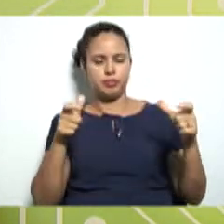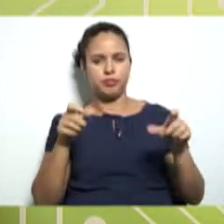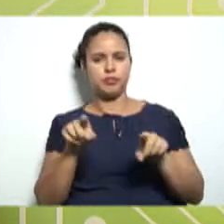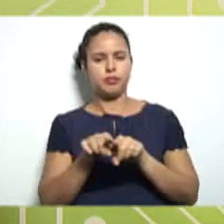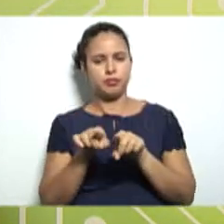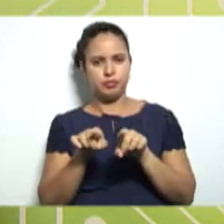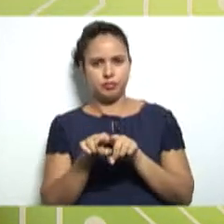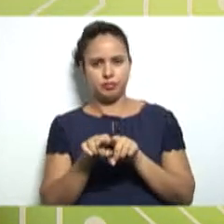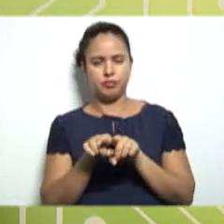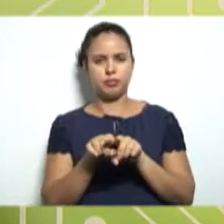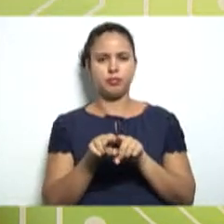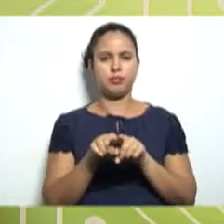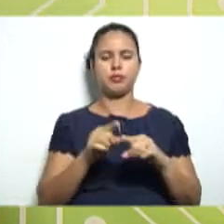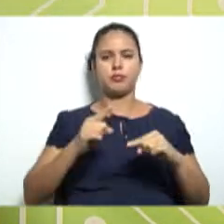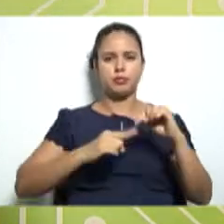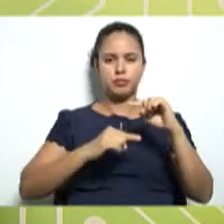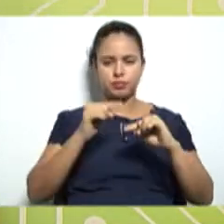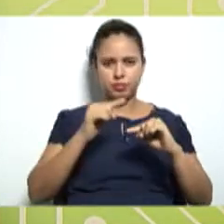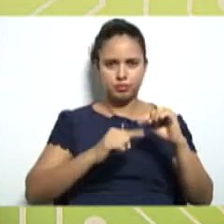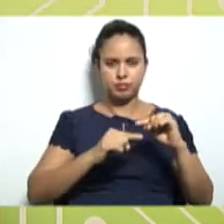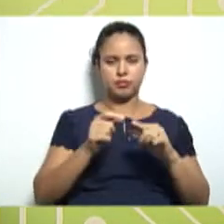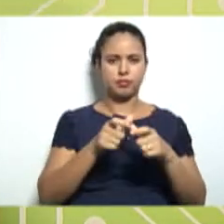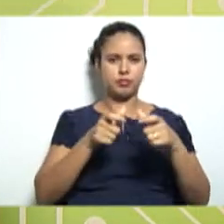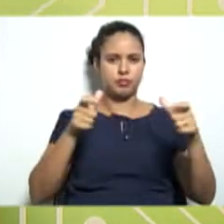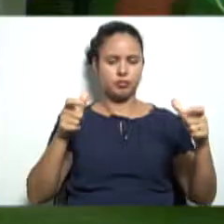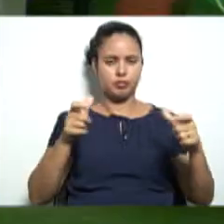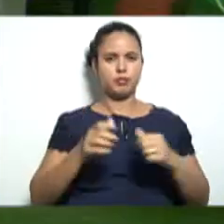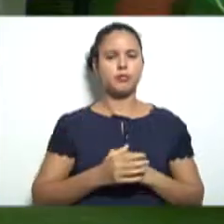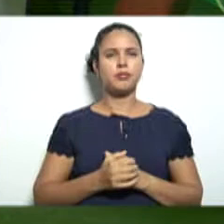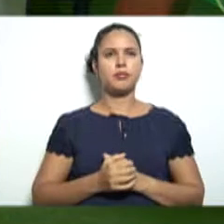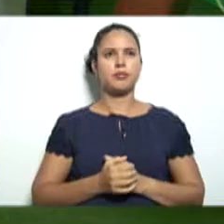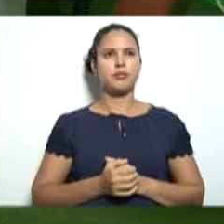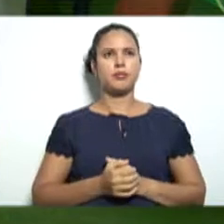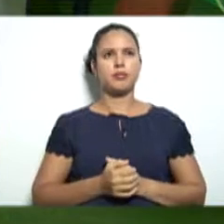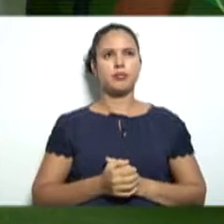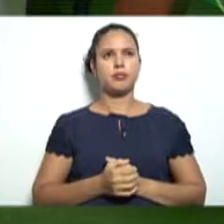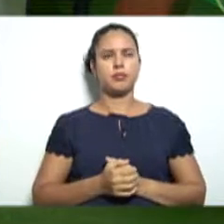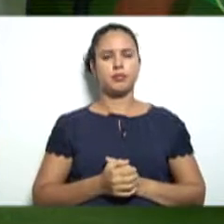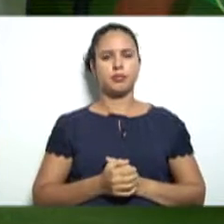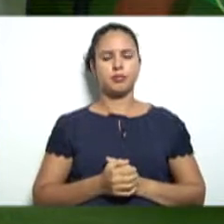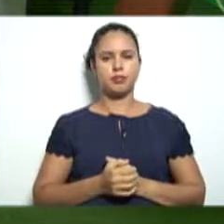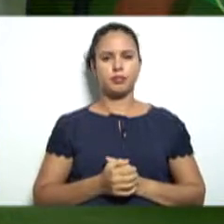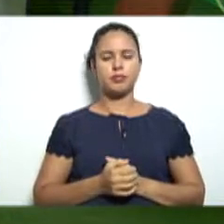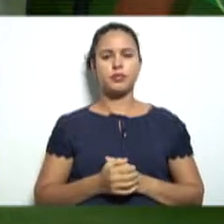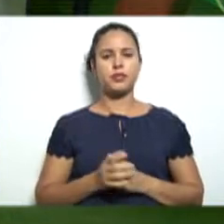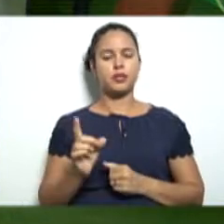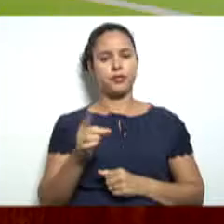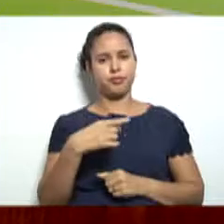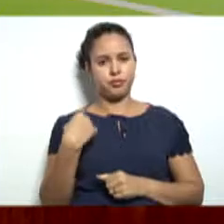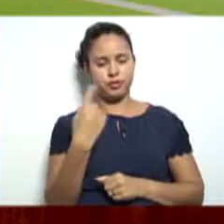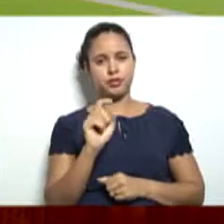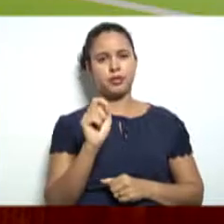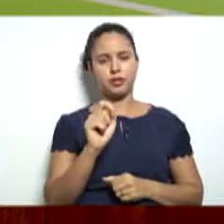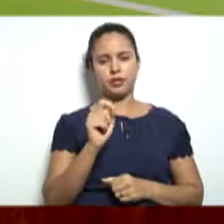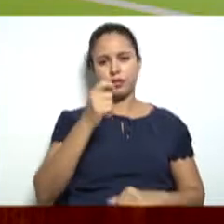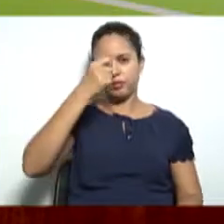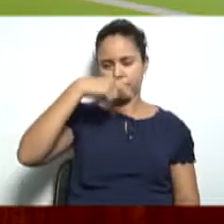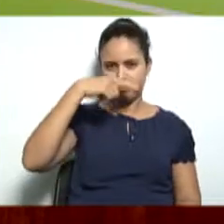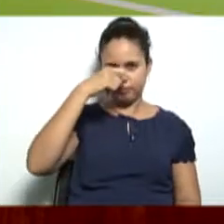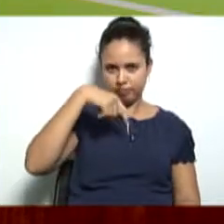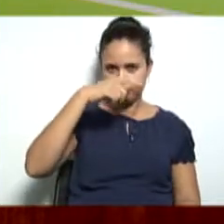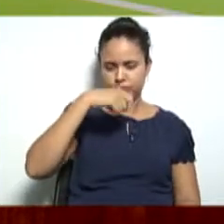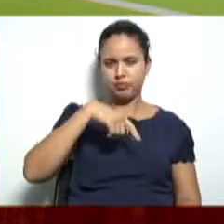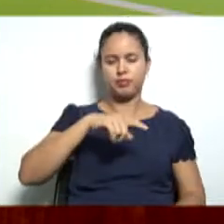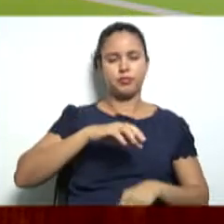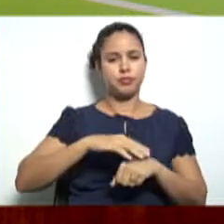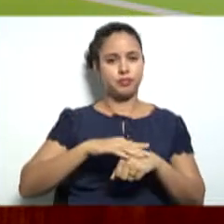de cooperativas. Gente, espero que a aula tenha sido tranquila. A gente está morrendo de gripe hoje, não sei se vocês perceberam. Eu só queria